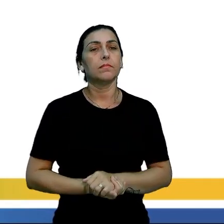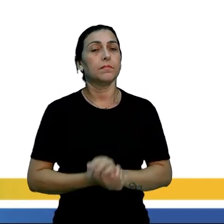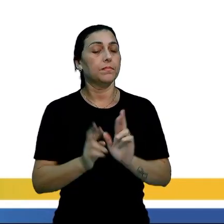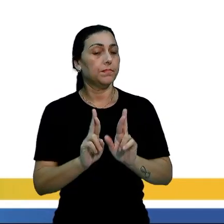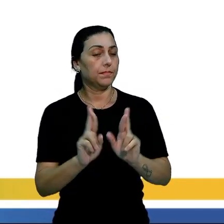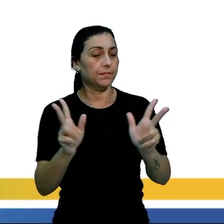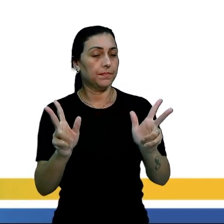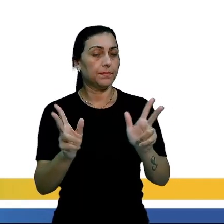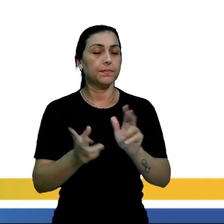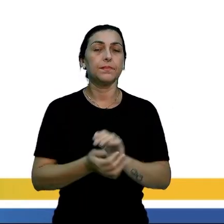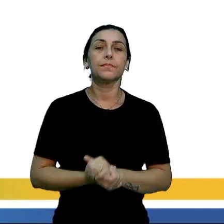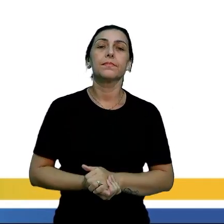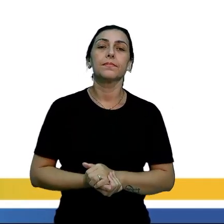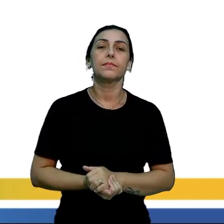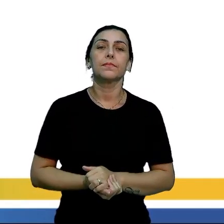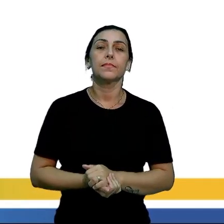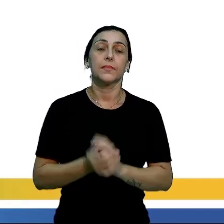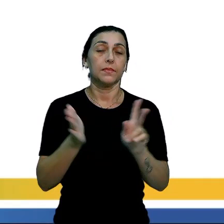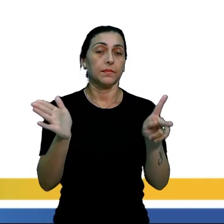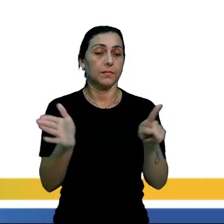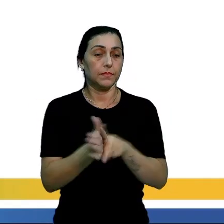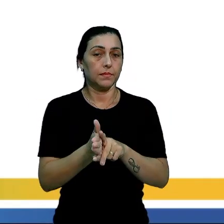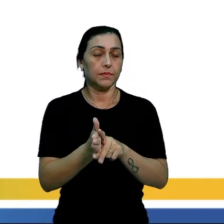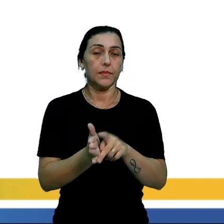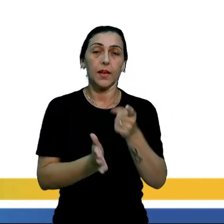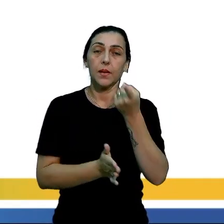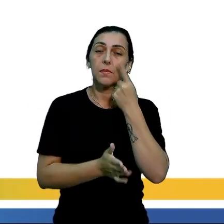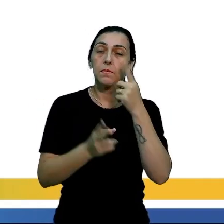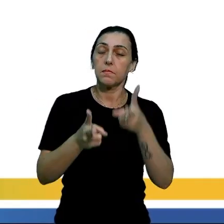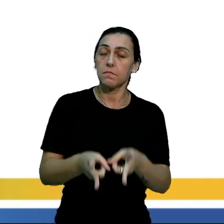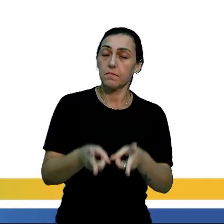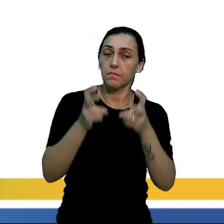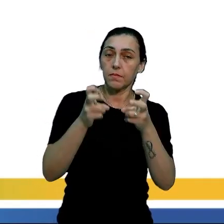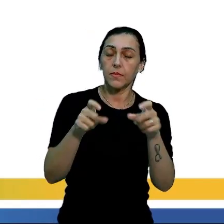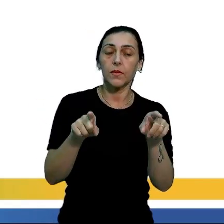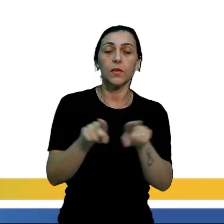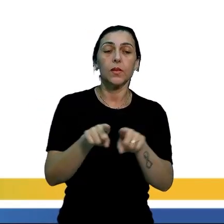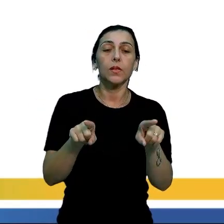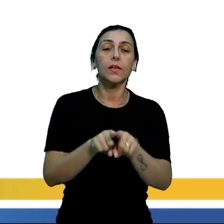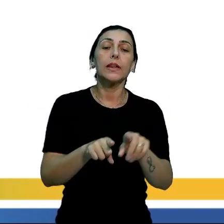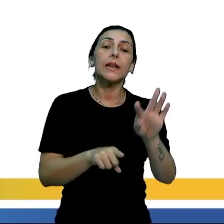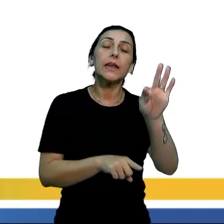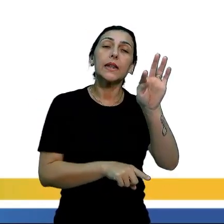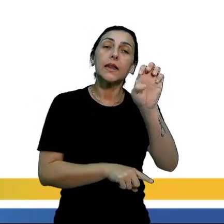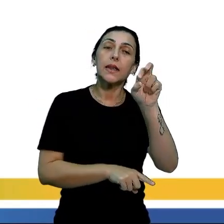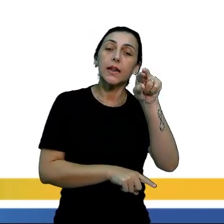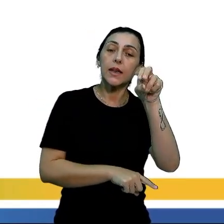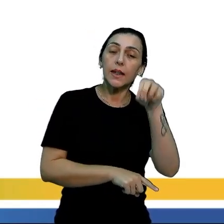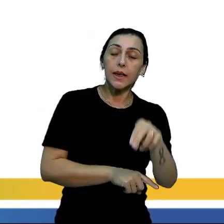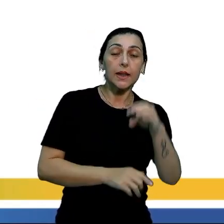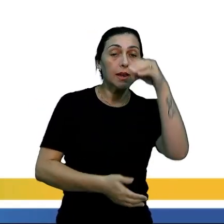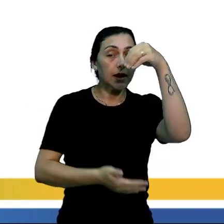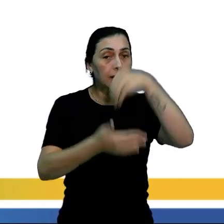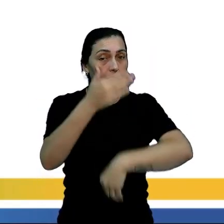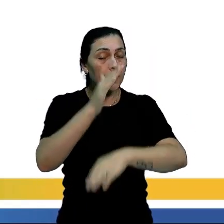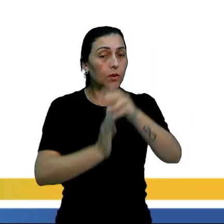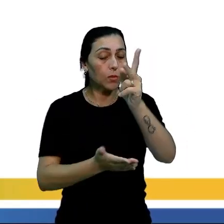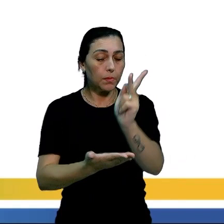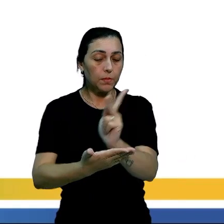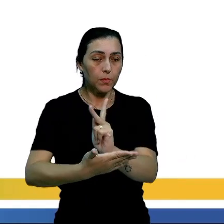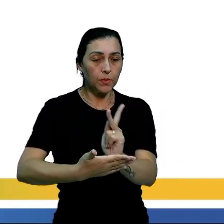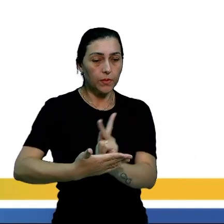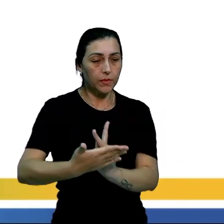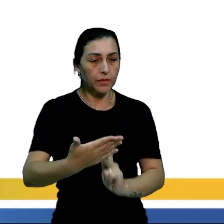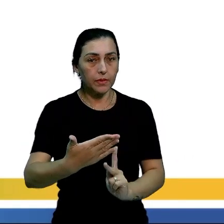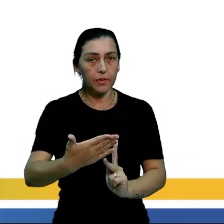diferença, né, no uso de posse. E observem que justamente o nosso verbo ter aqui dentro do poema,